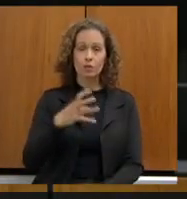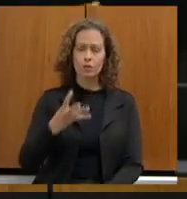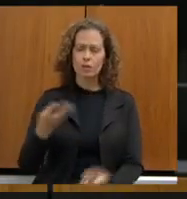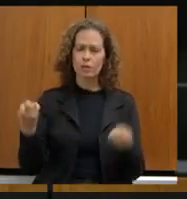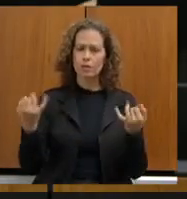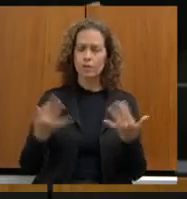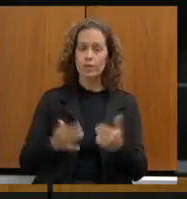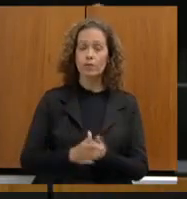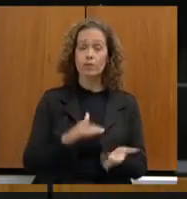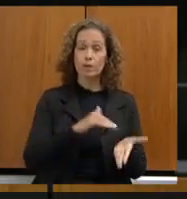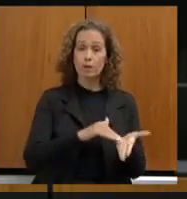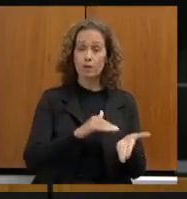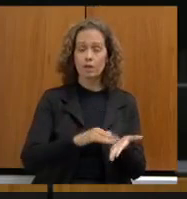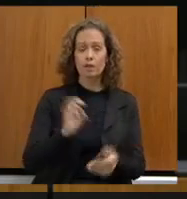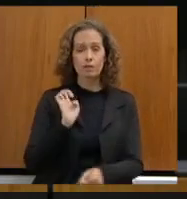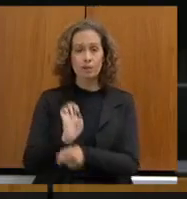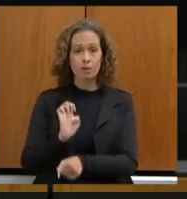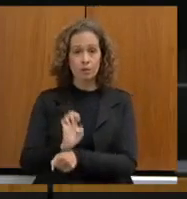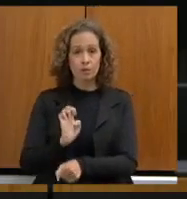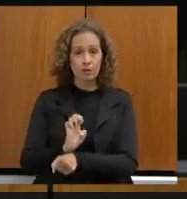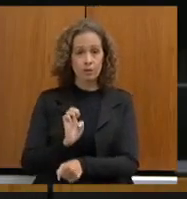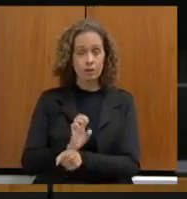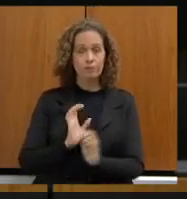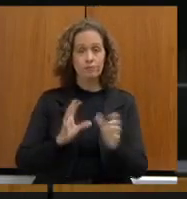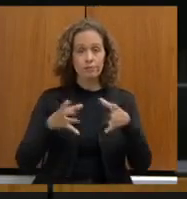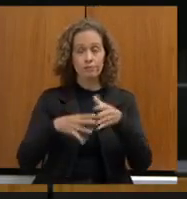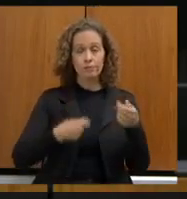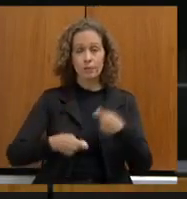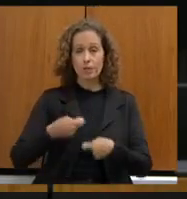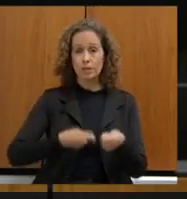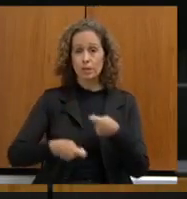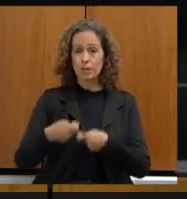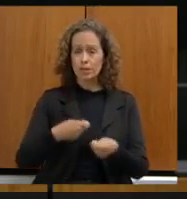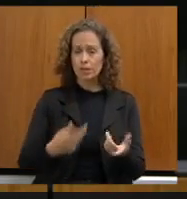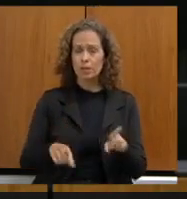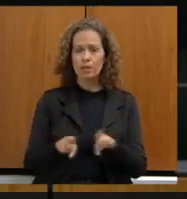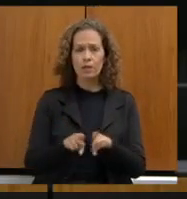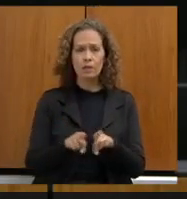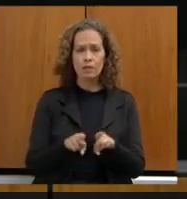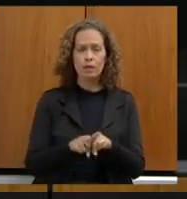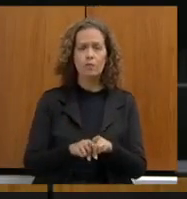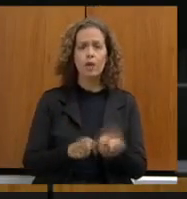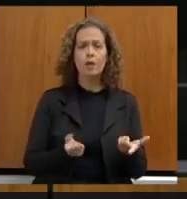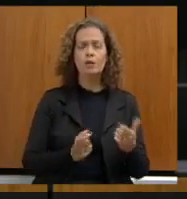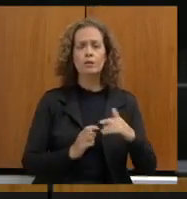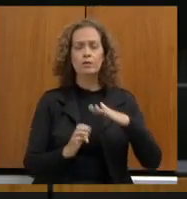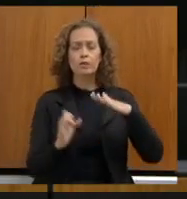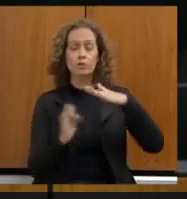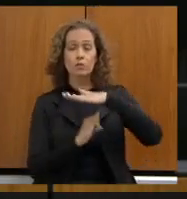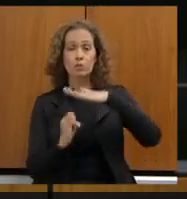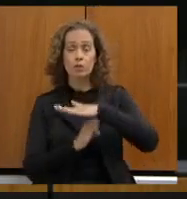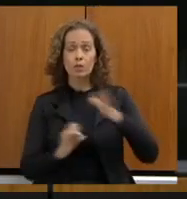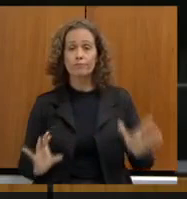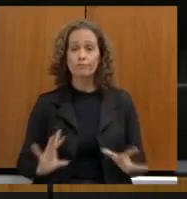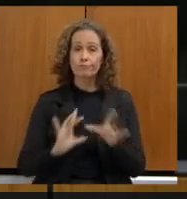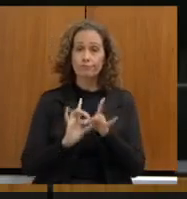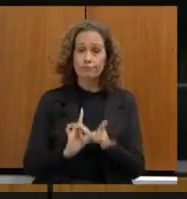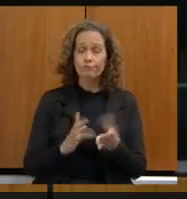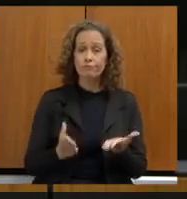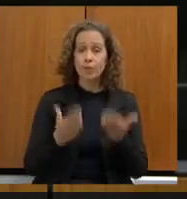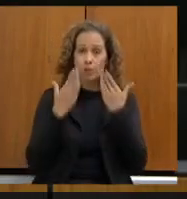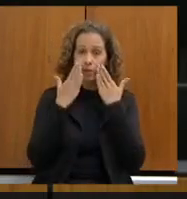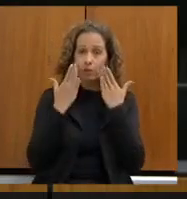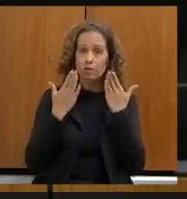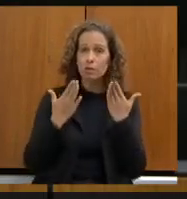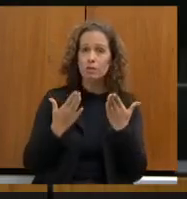o secretário de estado dirigentes da entidade da administração indireta e os titulares dos órgãos diretamente subordinados ao governo do estado compareceram